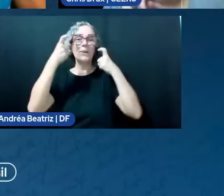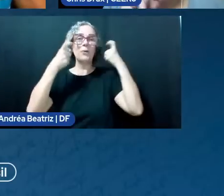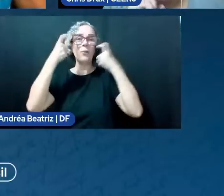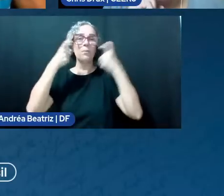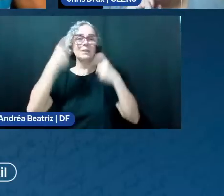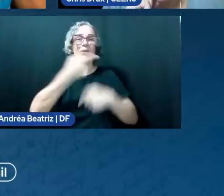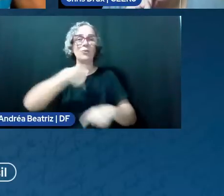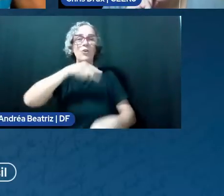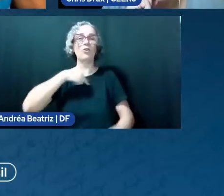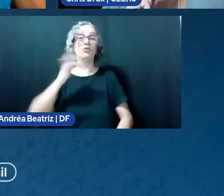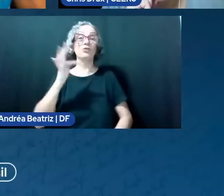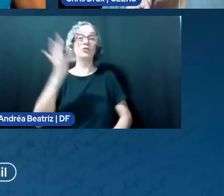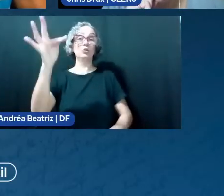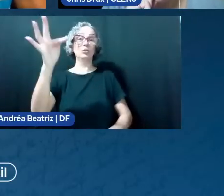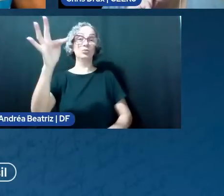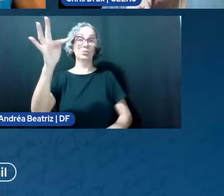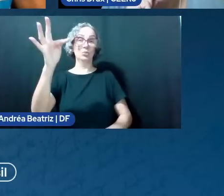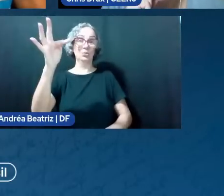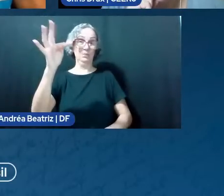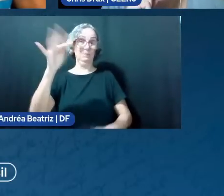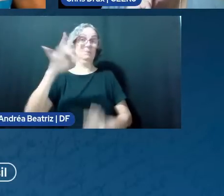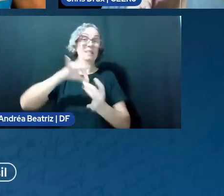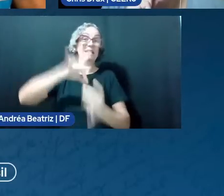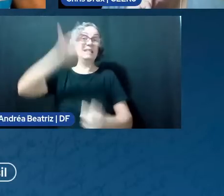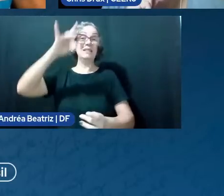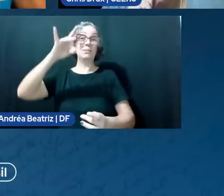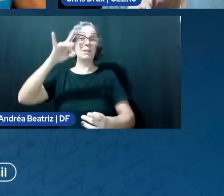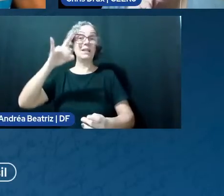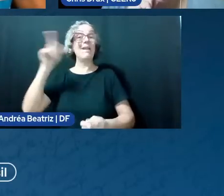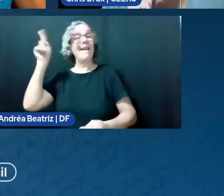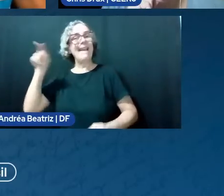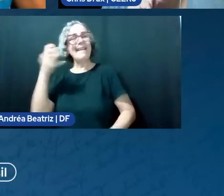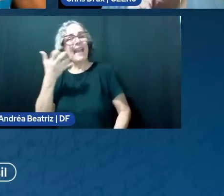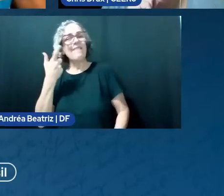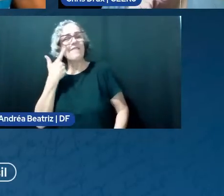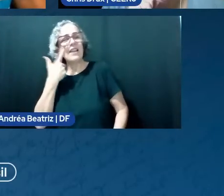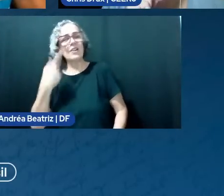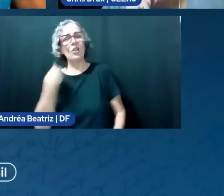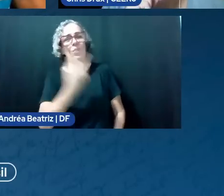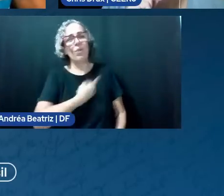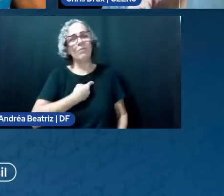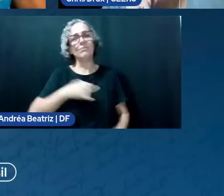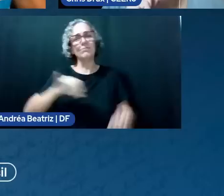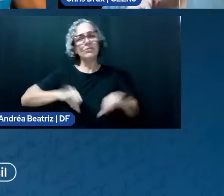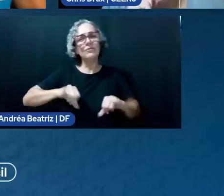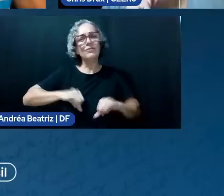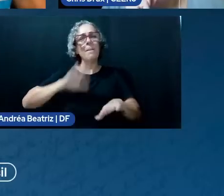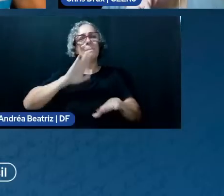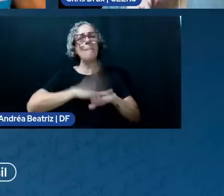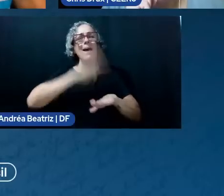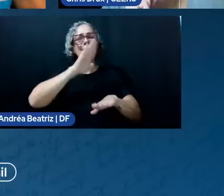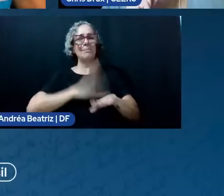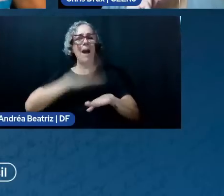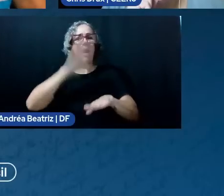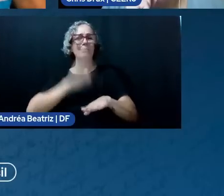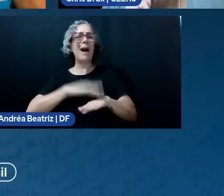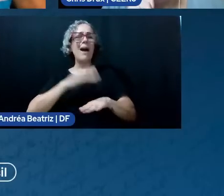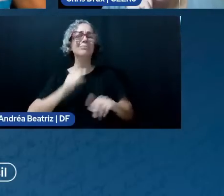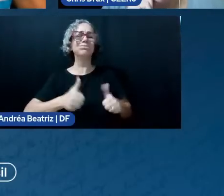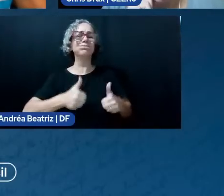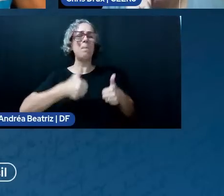mas muito pelo contrário, gostaríamos de nos ver sofrer mais, vão buscar maneiras de nos impelir ao desespero,